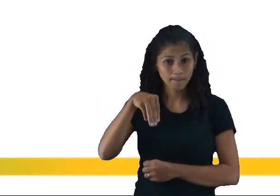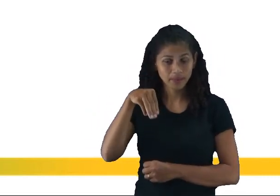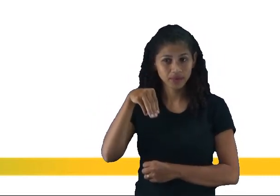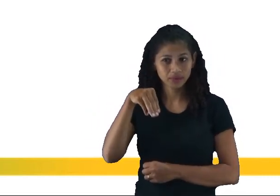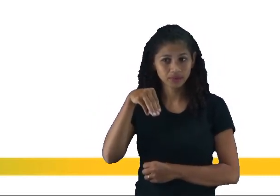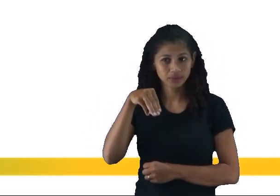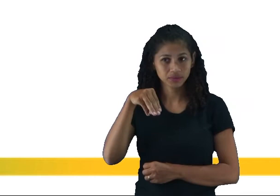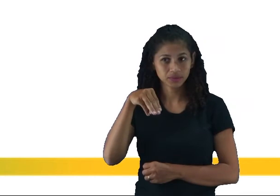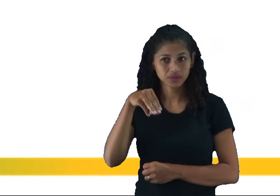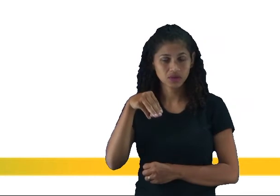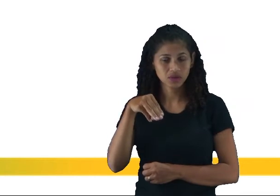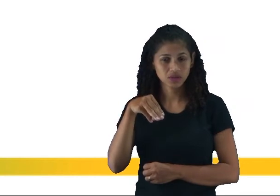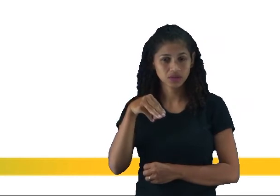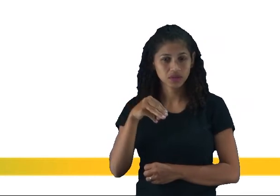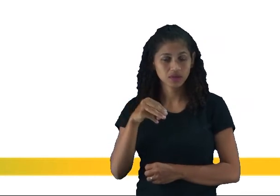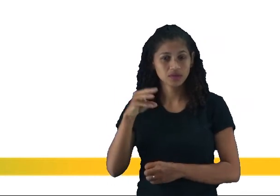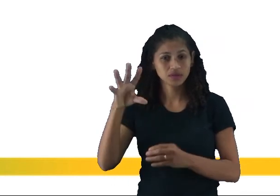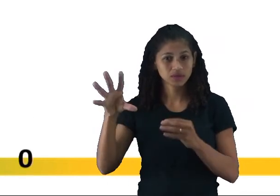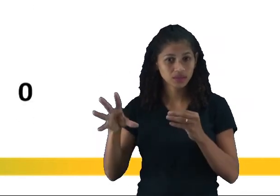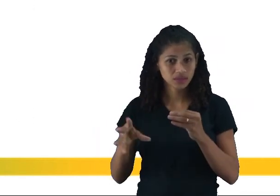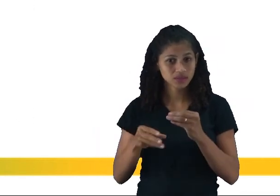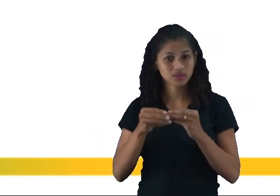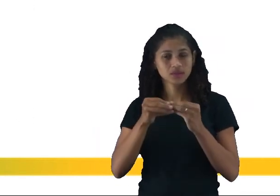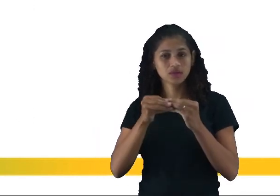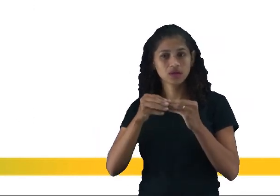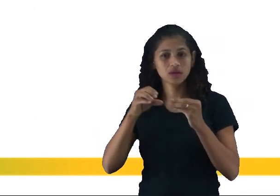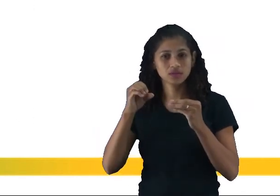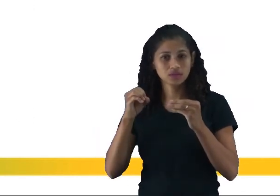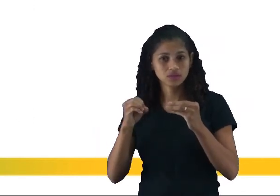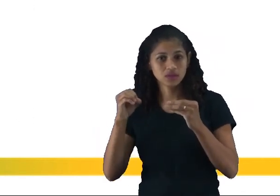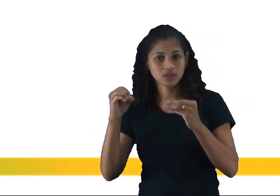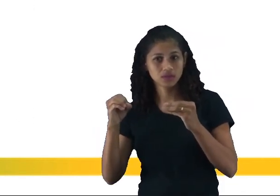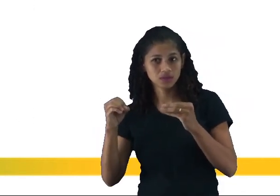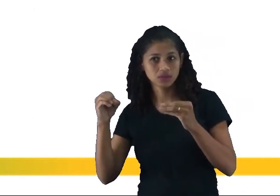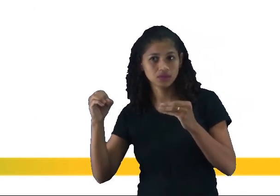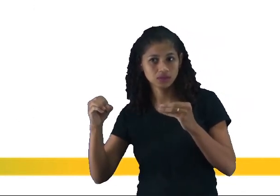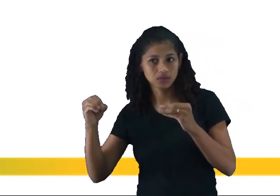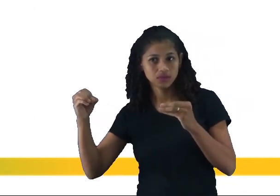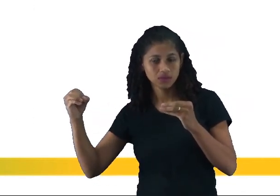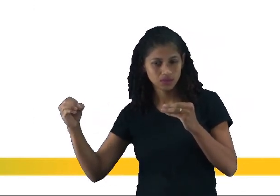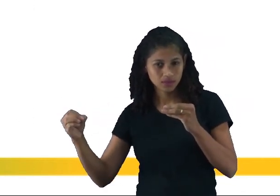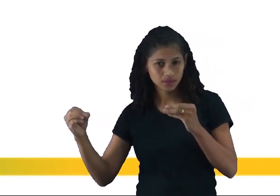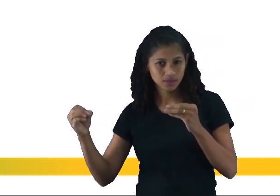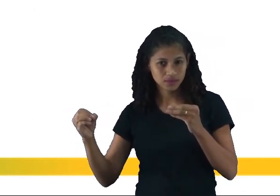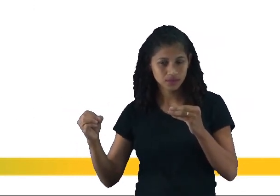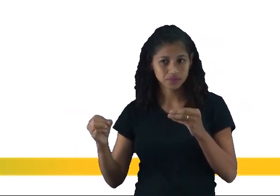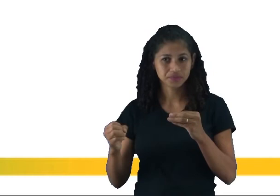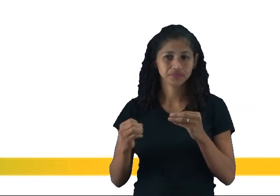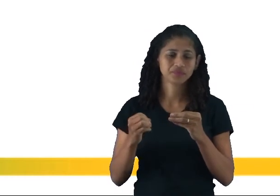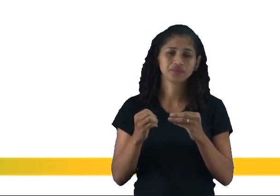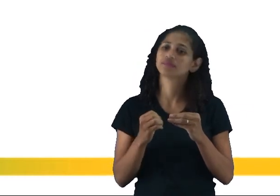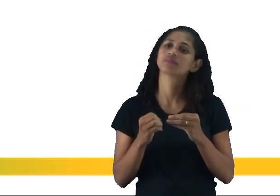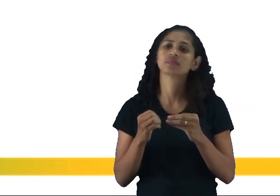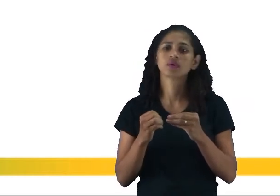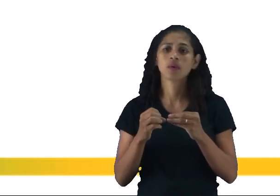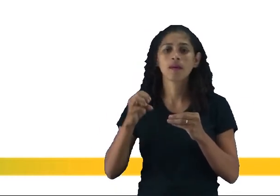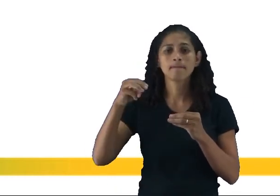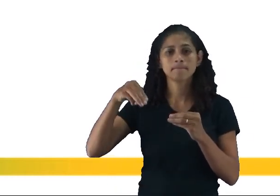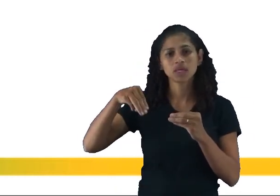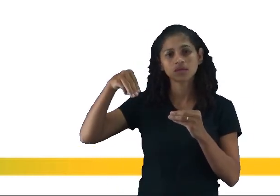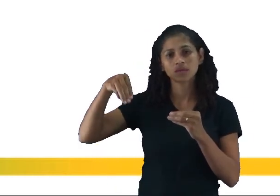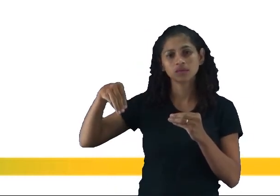metro, e nós vamos acrescentando os zeros até a unidade que a gente quer converter, que no caso é